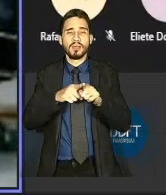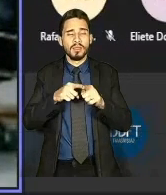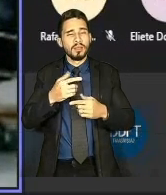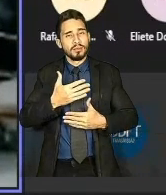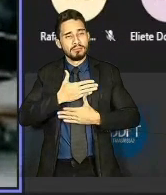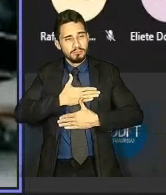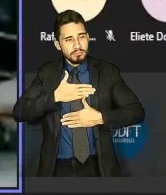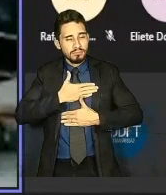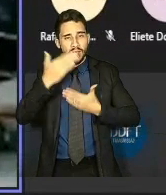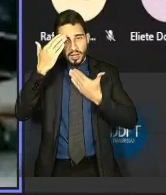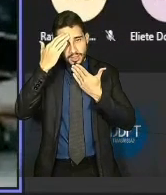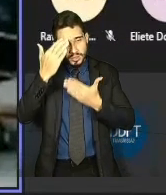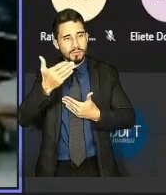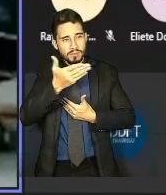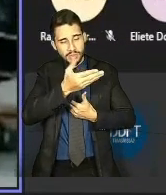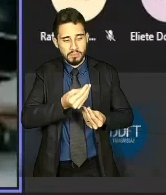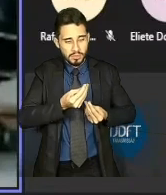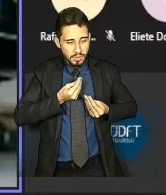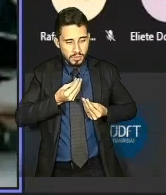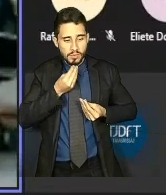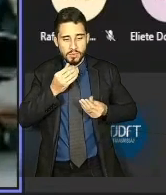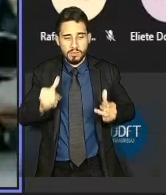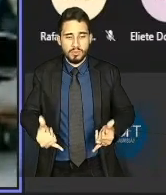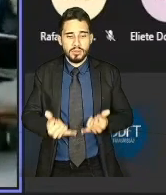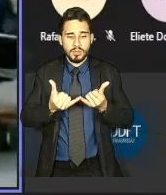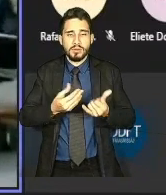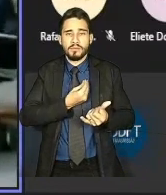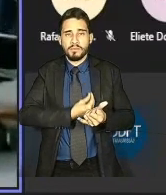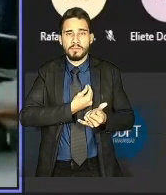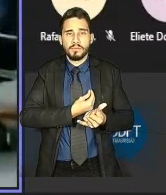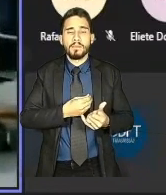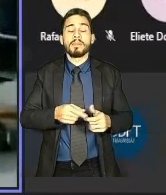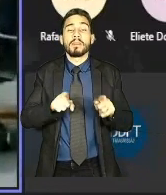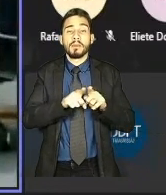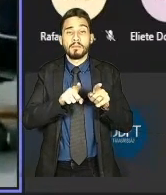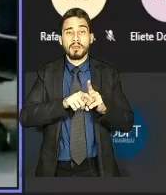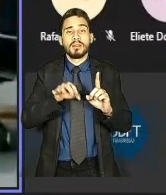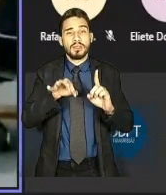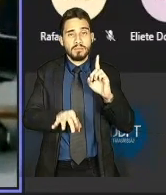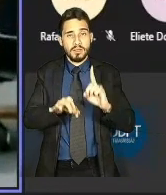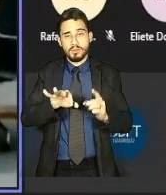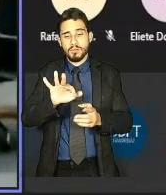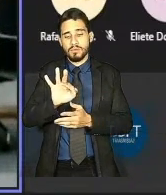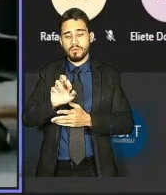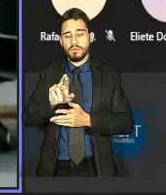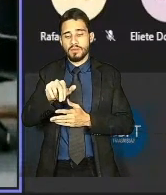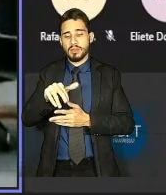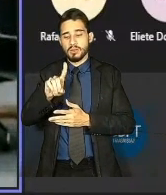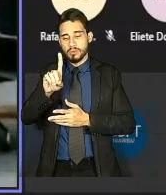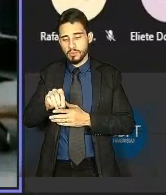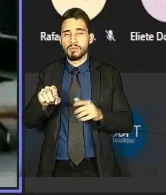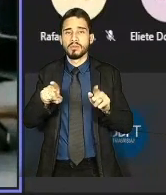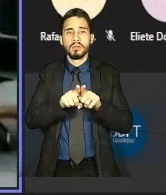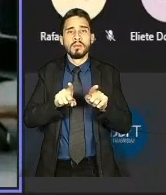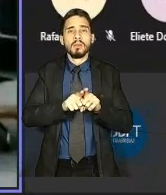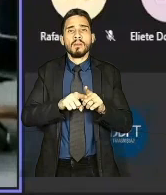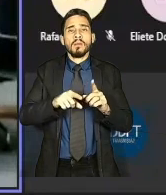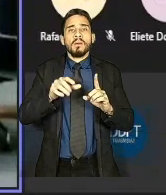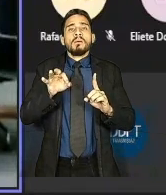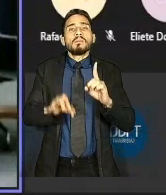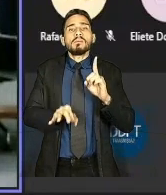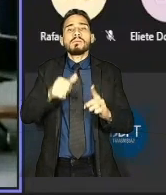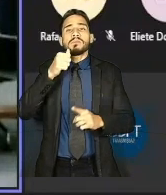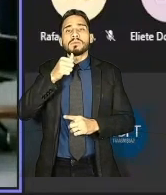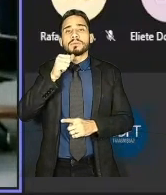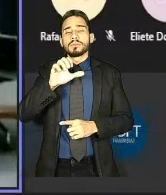natural cortesia que sempre houve entre essa casa e os advogados. Muito obrigado. Excelentíssimo senhor desembargador Fernando Habib,